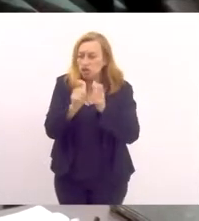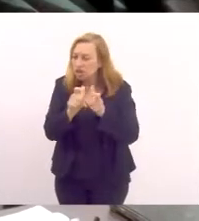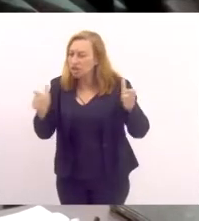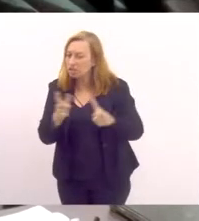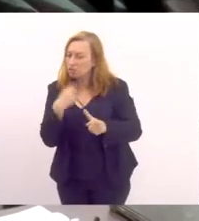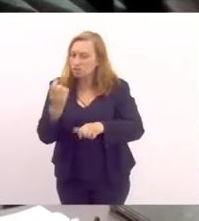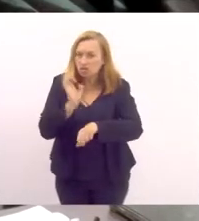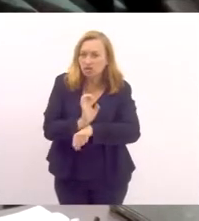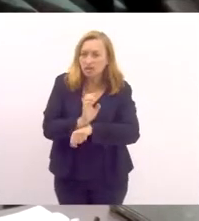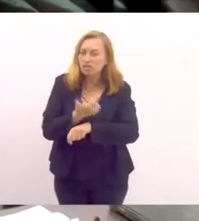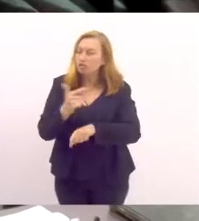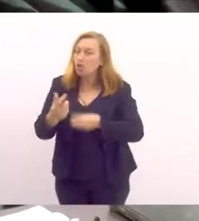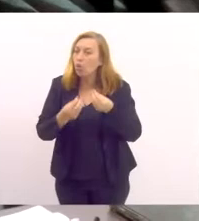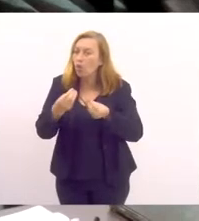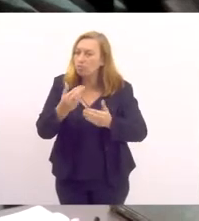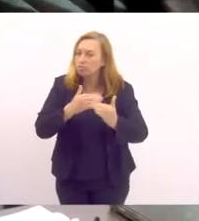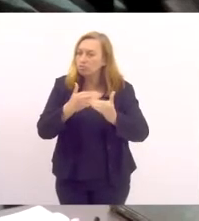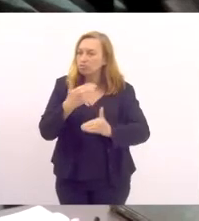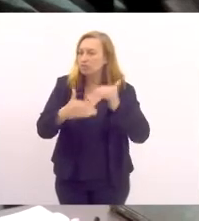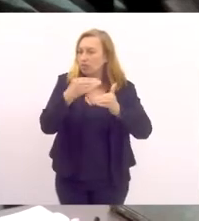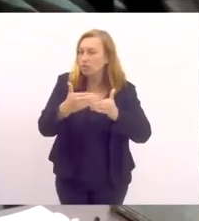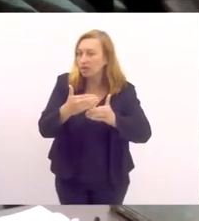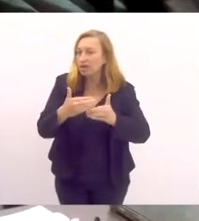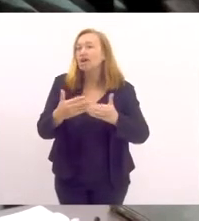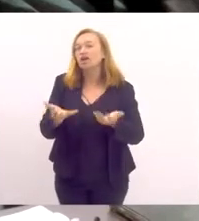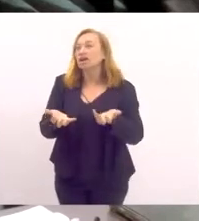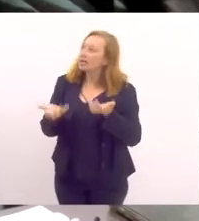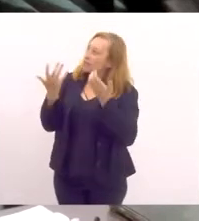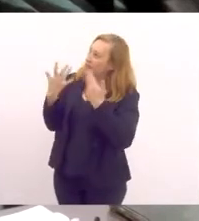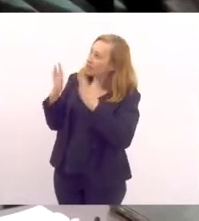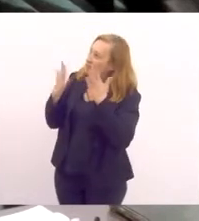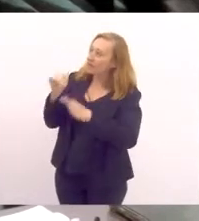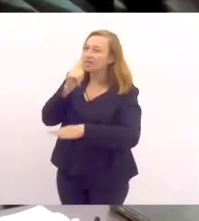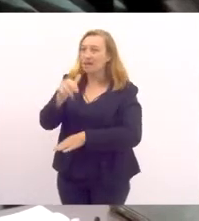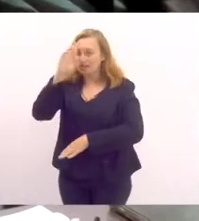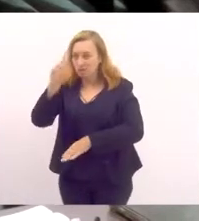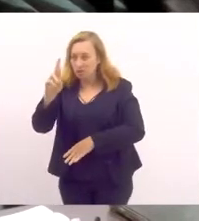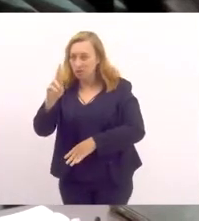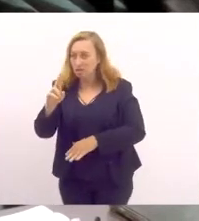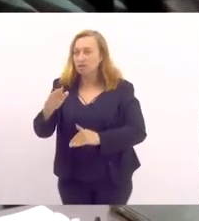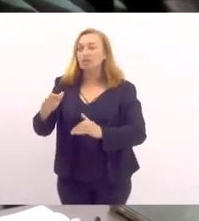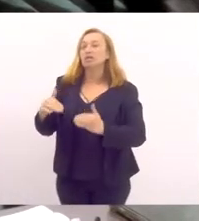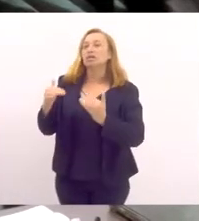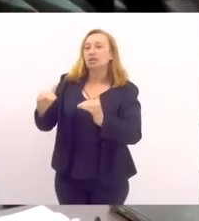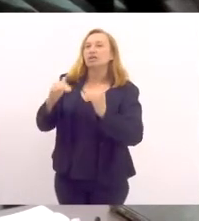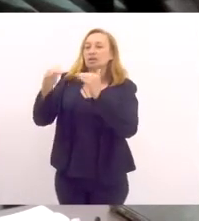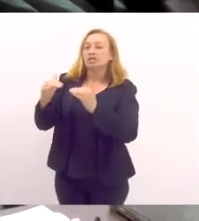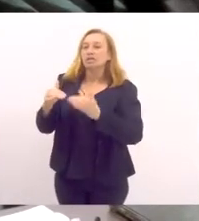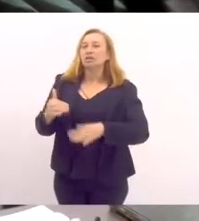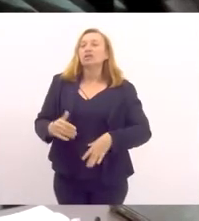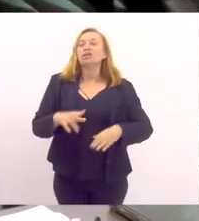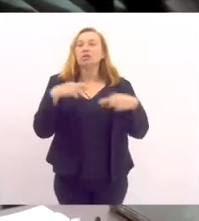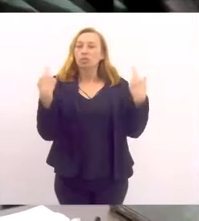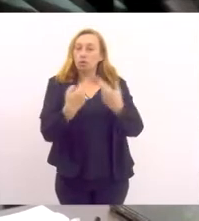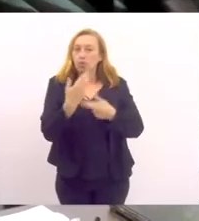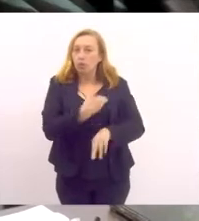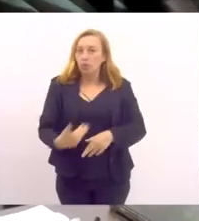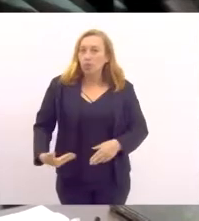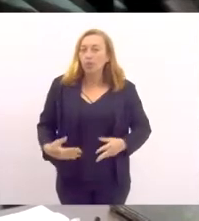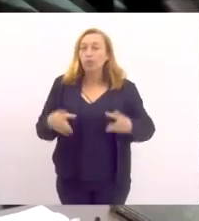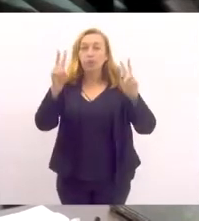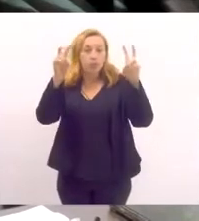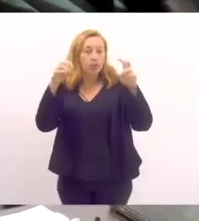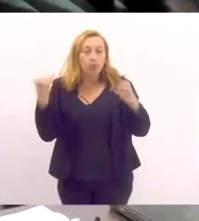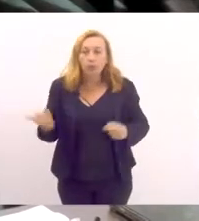não vai avançar muito. Então, queria parabenizar a Vossa Excelência, primeiro, por ter designado essa audiência pública de tema tão